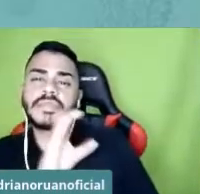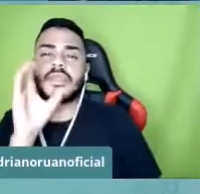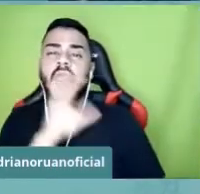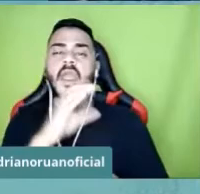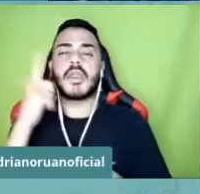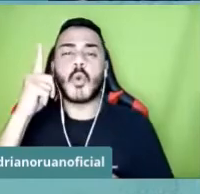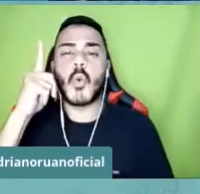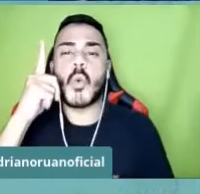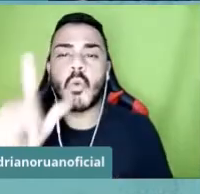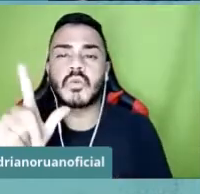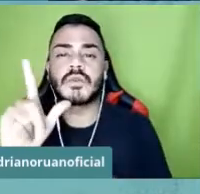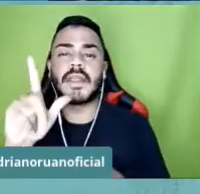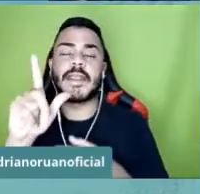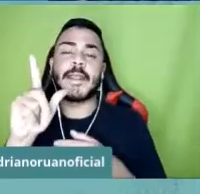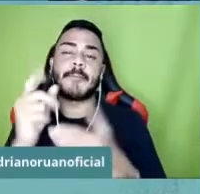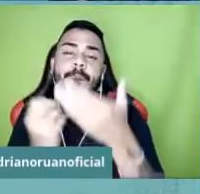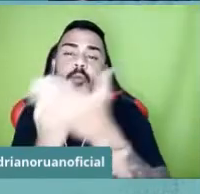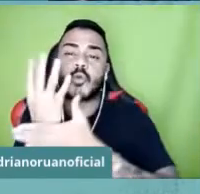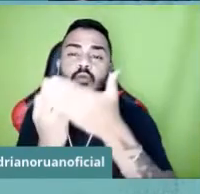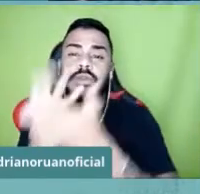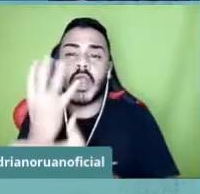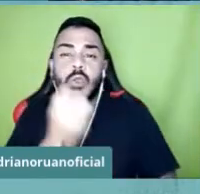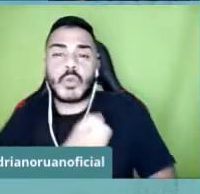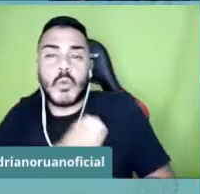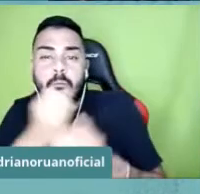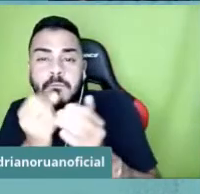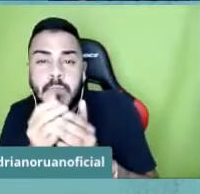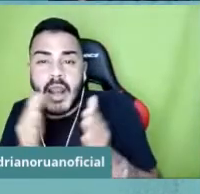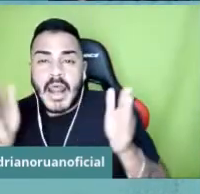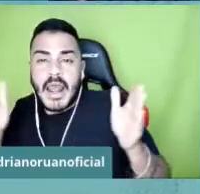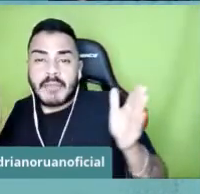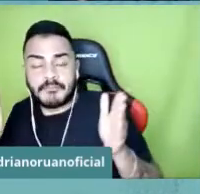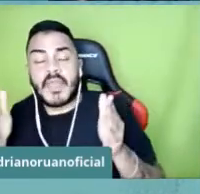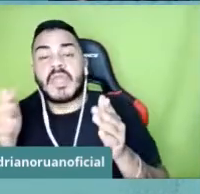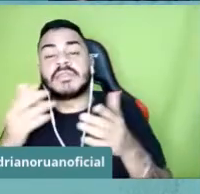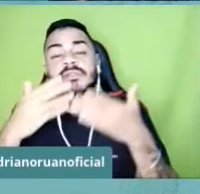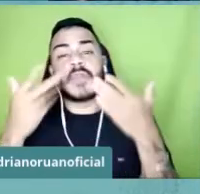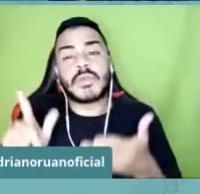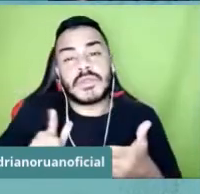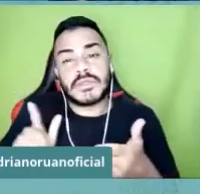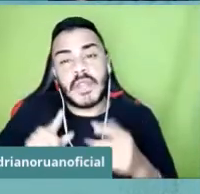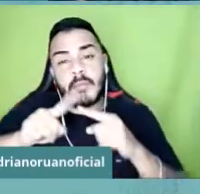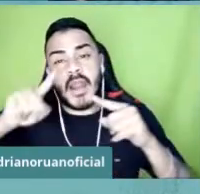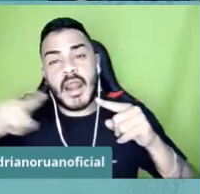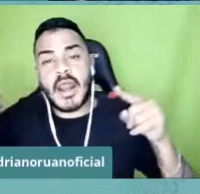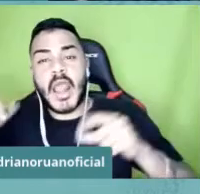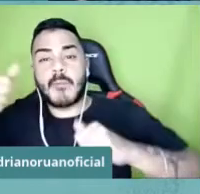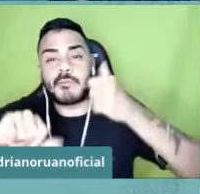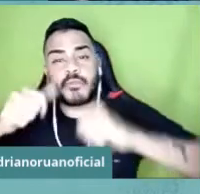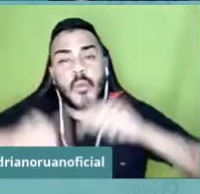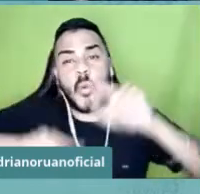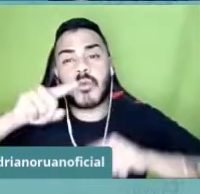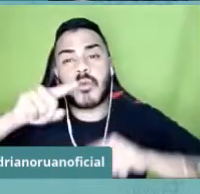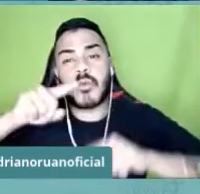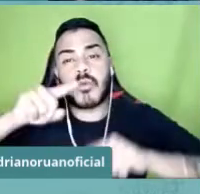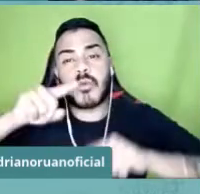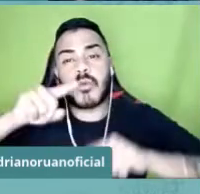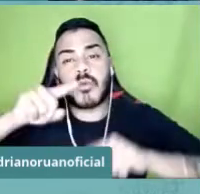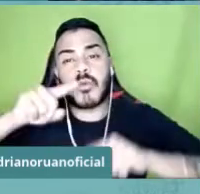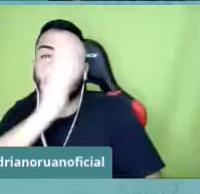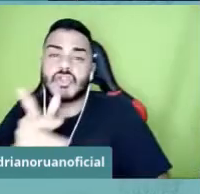conseguir produzir um número tão grande de doses, a gente tem IFA para a produção das vacinas que a gente já